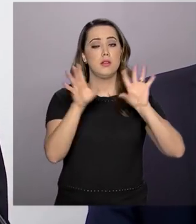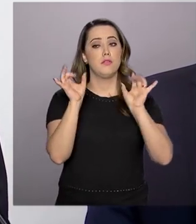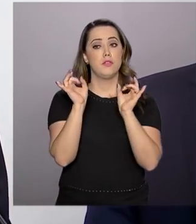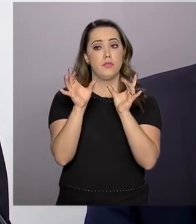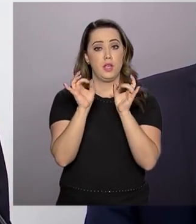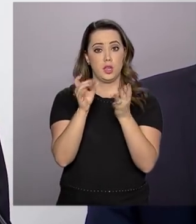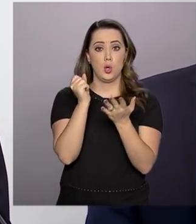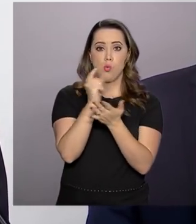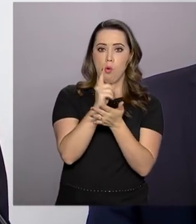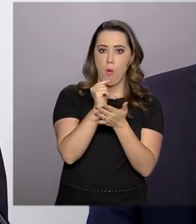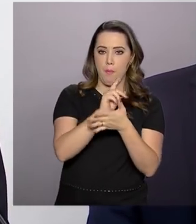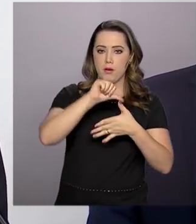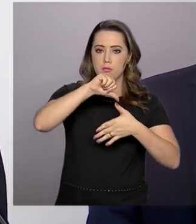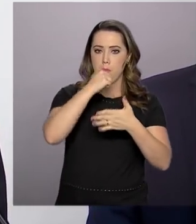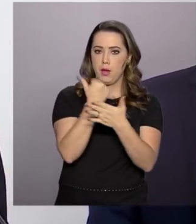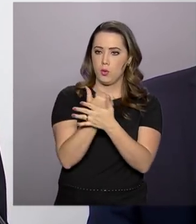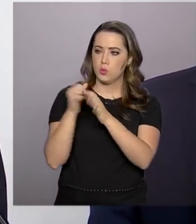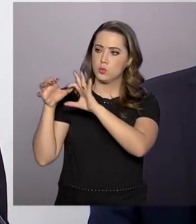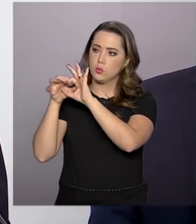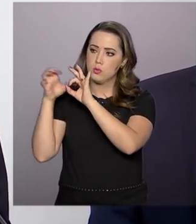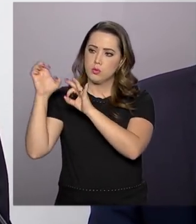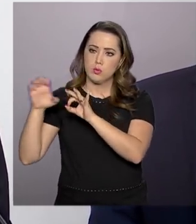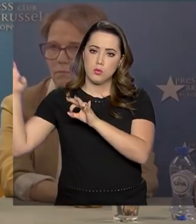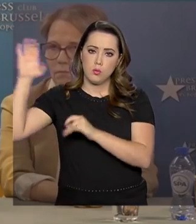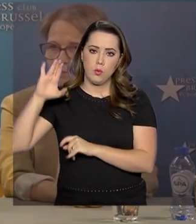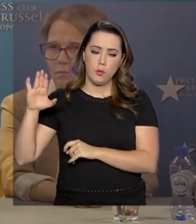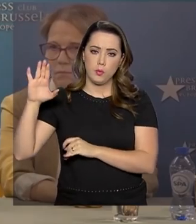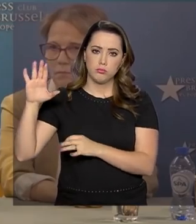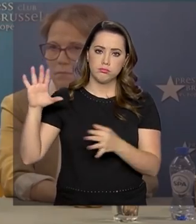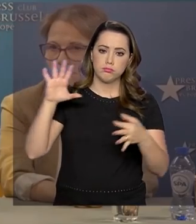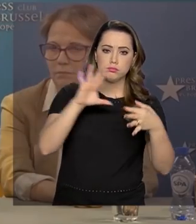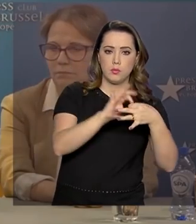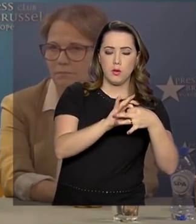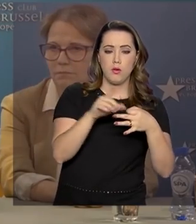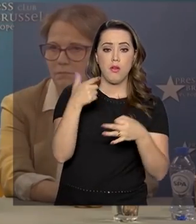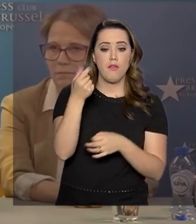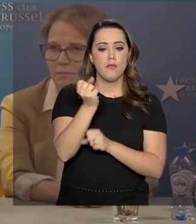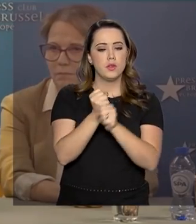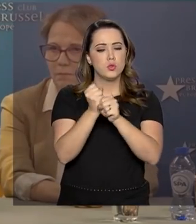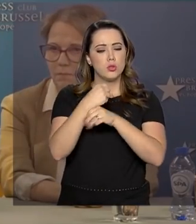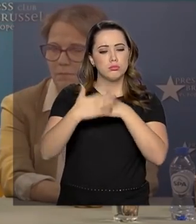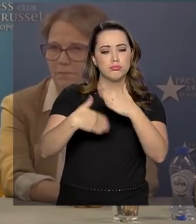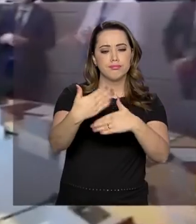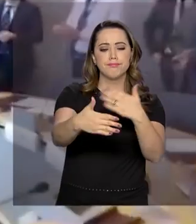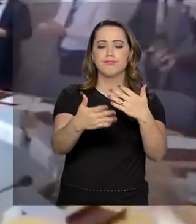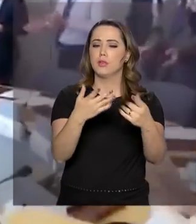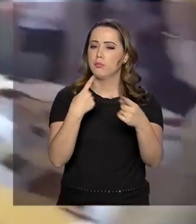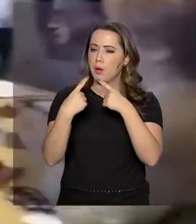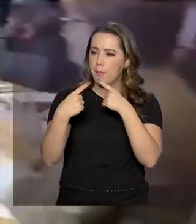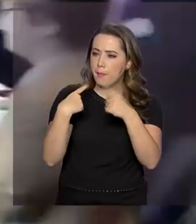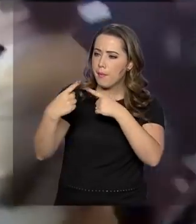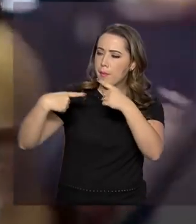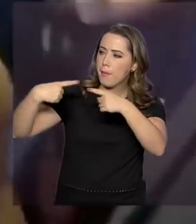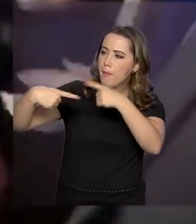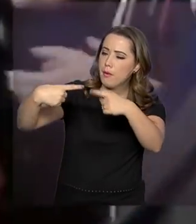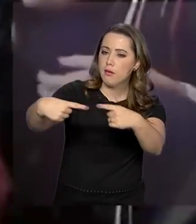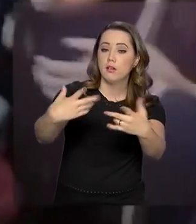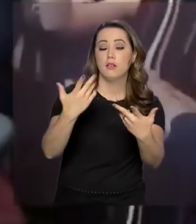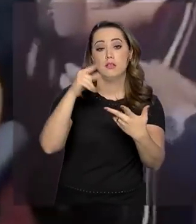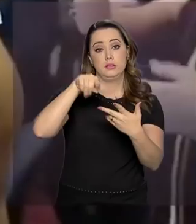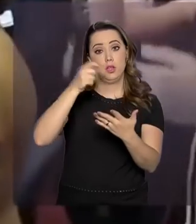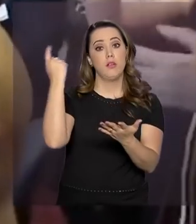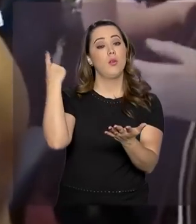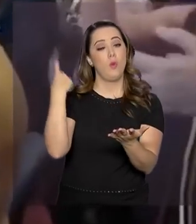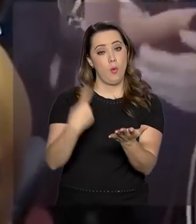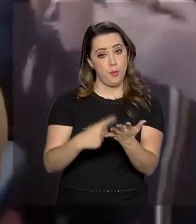comércio entre o Mercosul e a União Europeia. Foram 20 anos de negociações. O martelo foi batido em